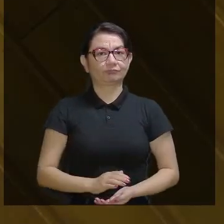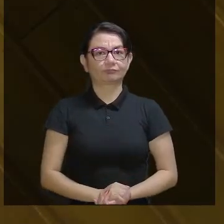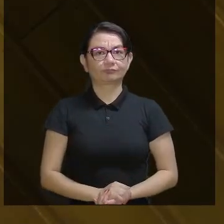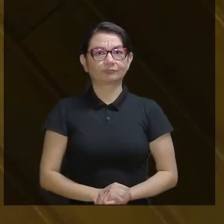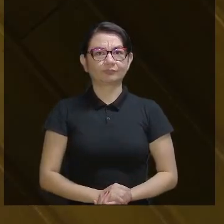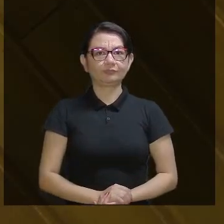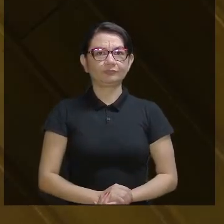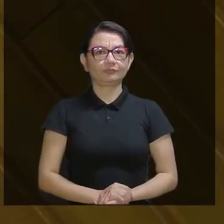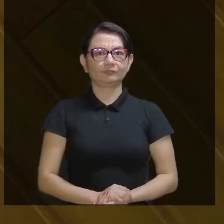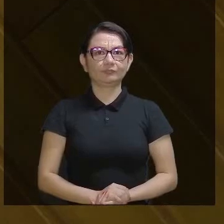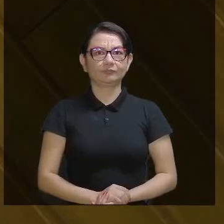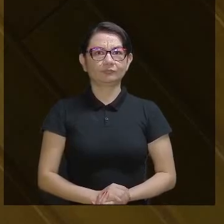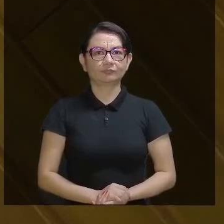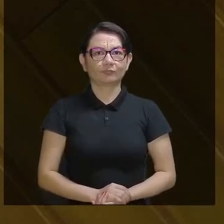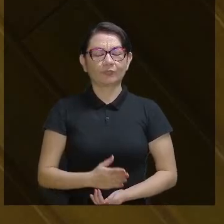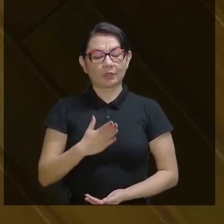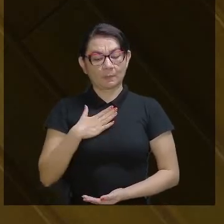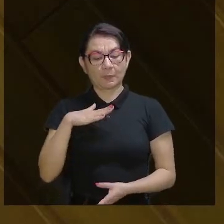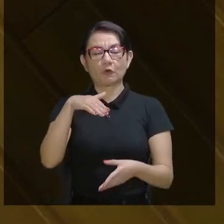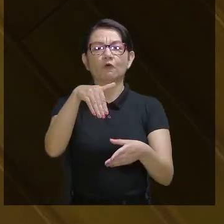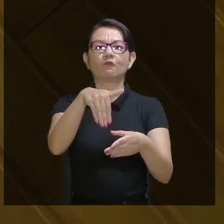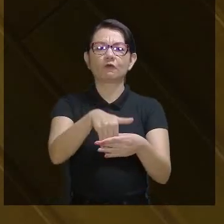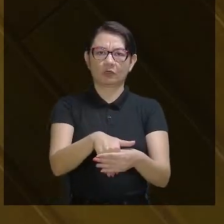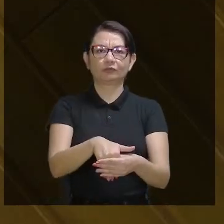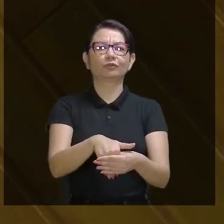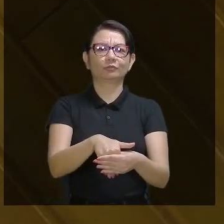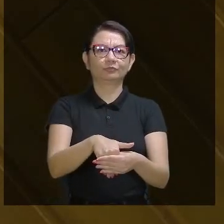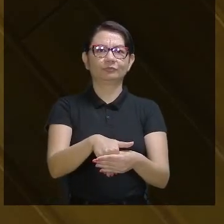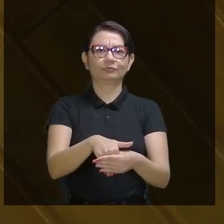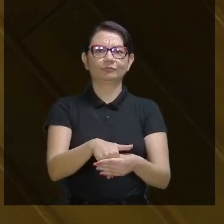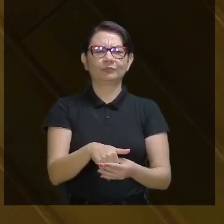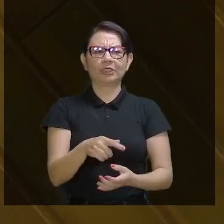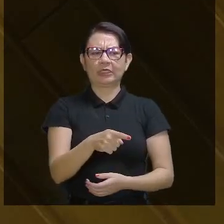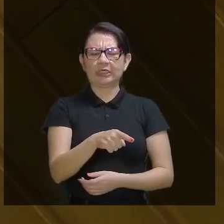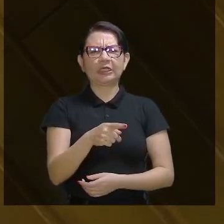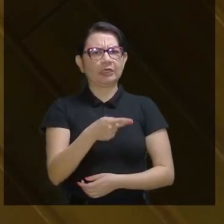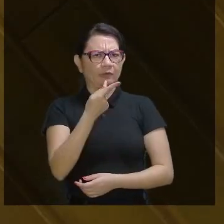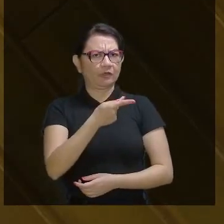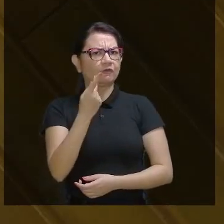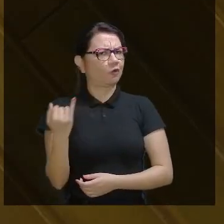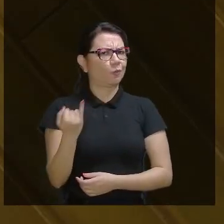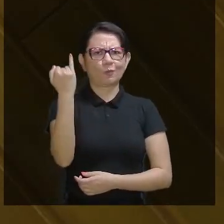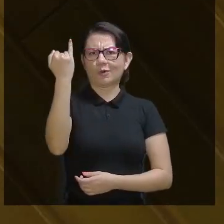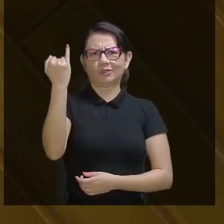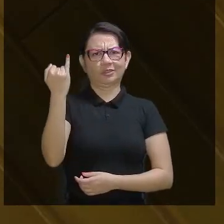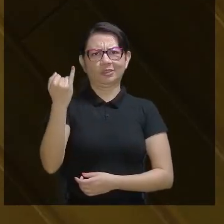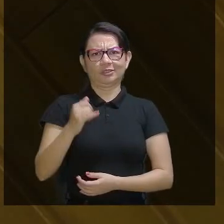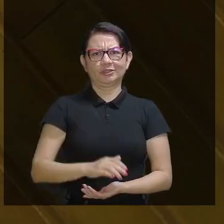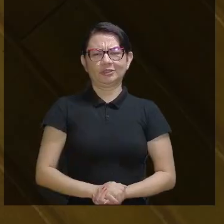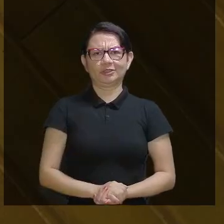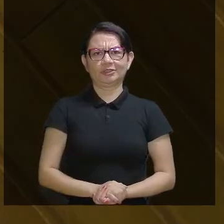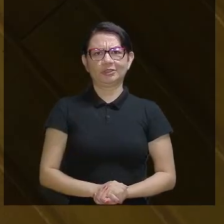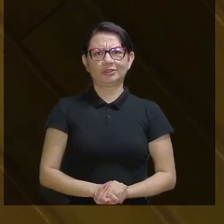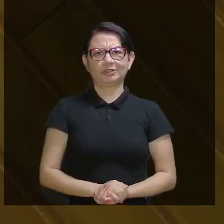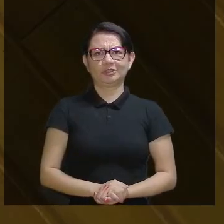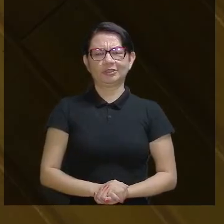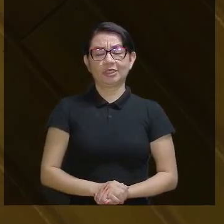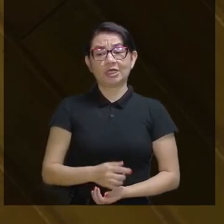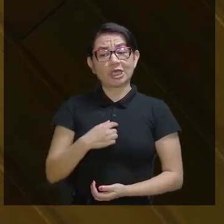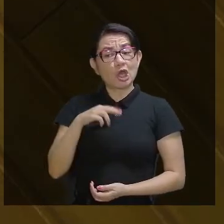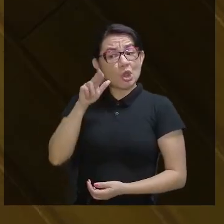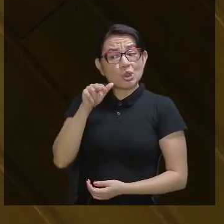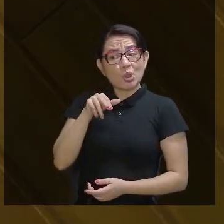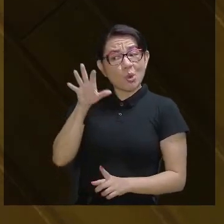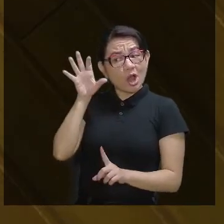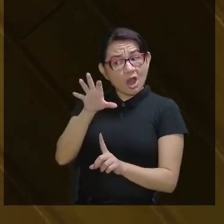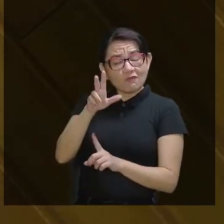de estar dando meu voto. Ele disse uma coisa muito importante: jamais vou influenciar